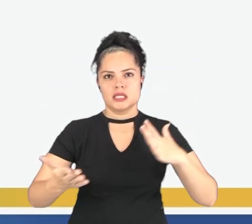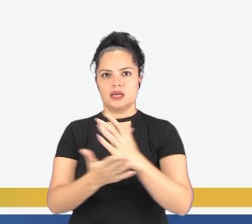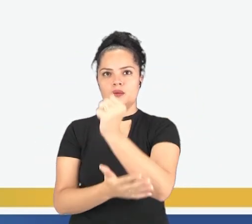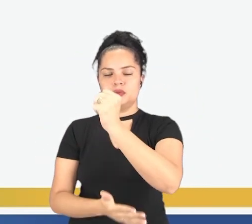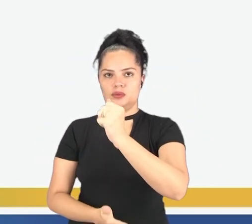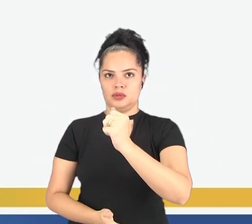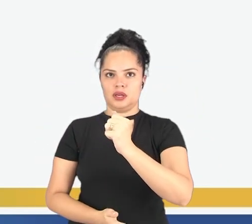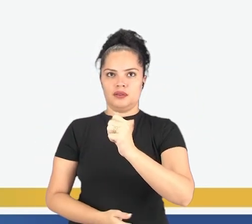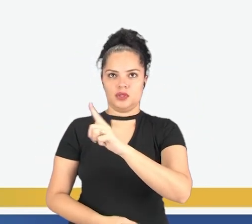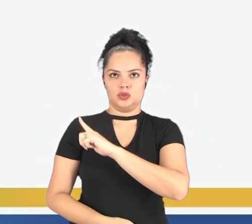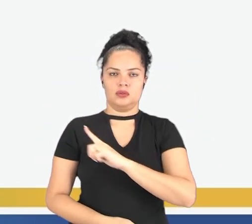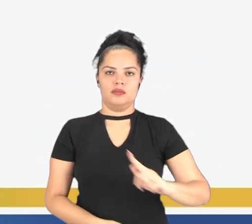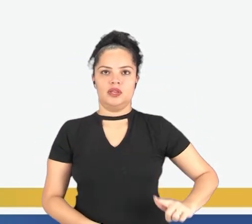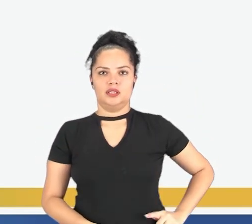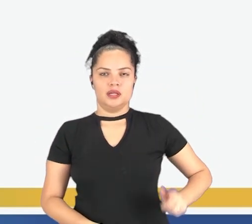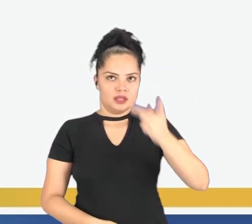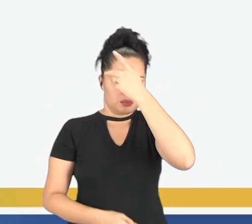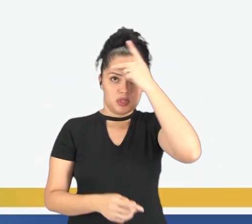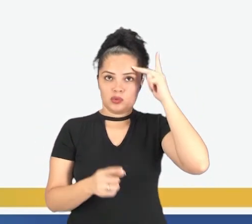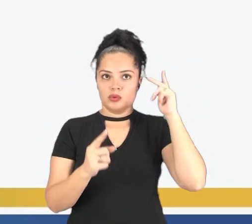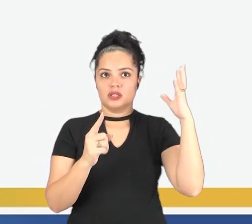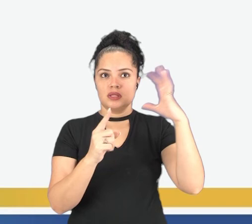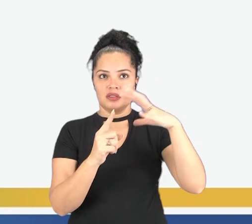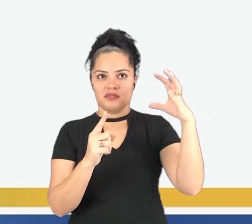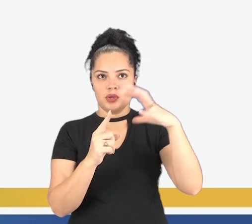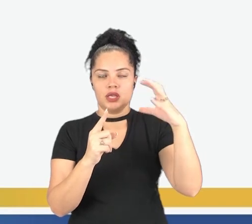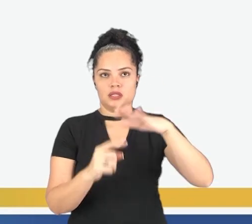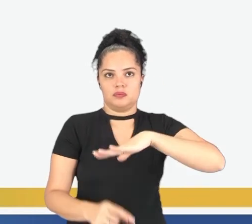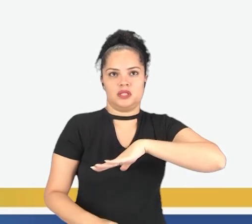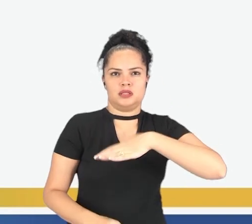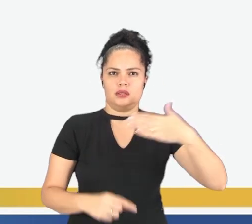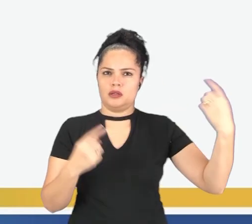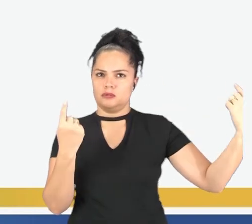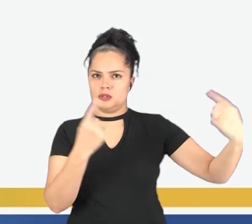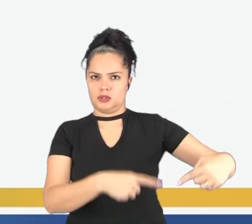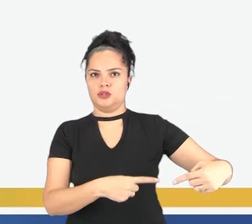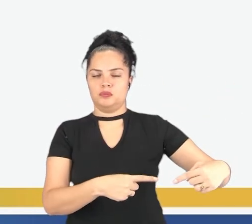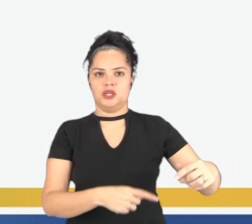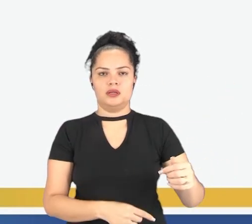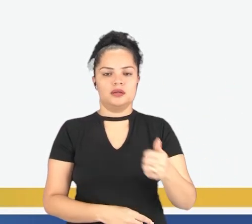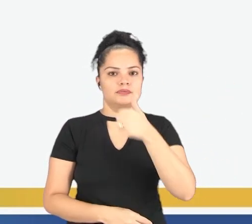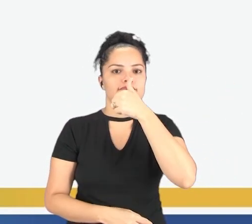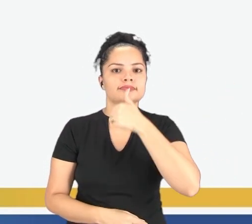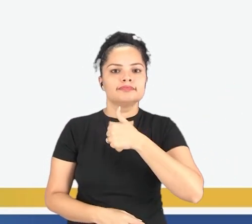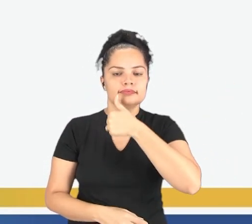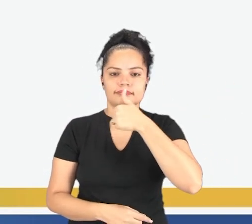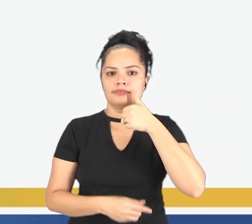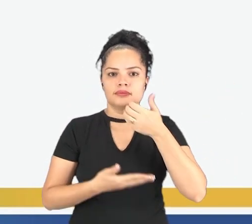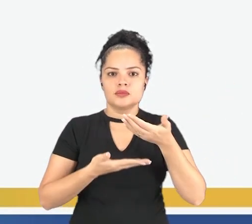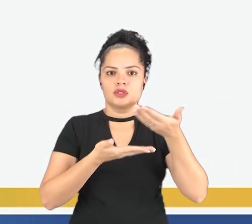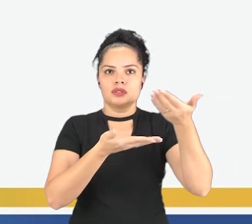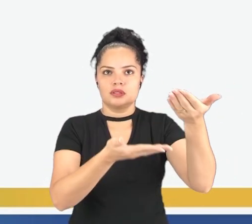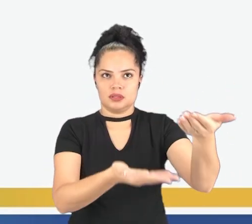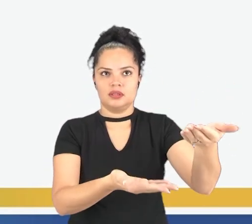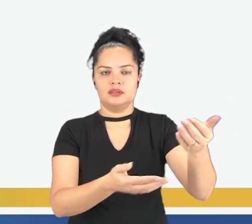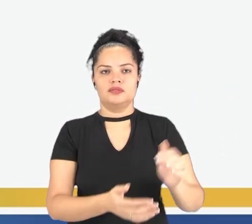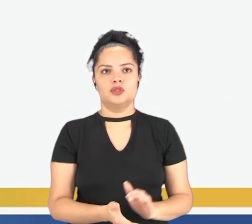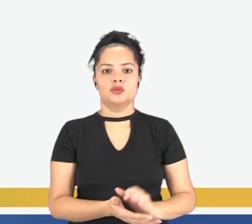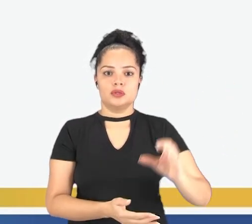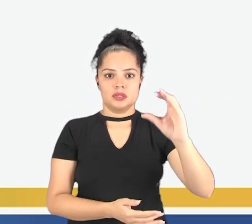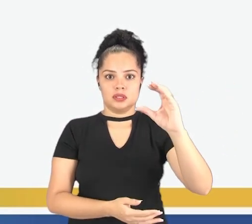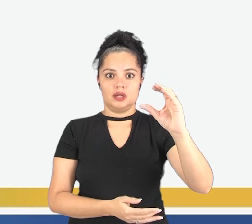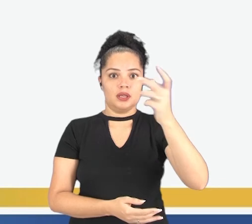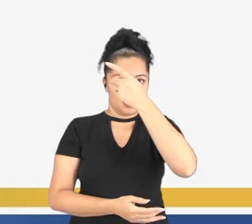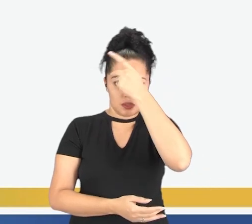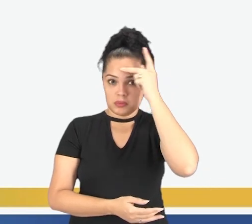pessoas influentes das cidades inimigas para que fossem sacrificados. A letra C. As vítimas sacrificadas não passavam por